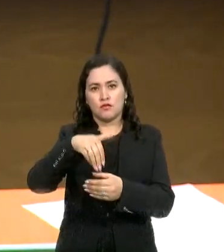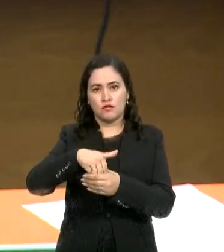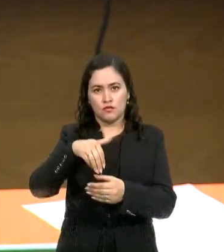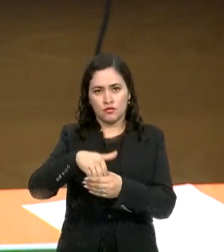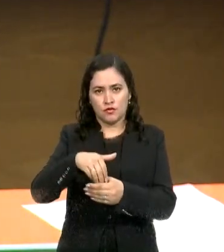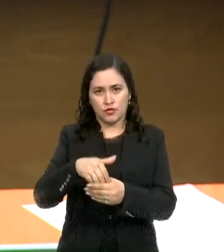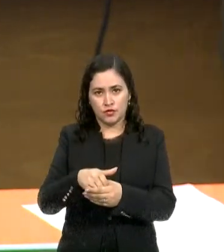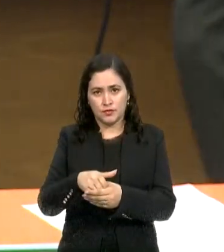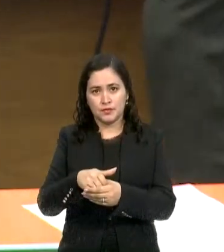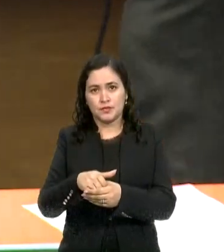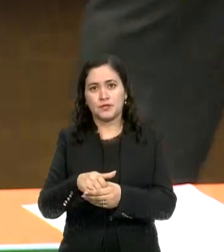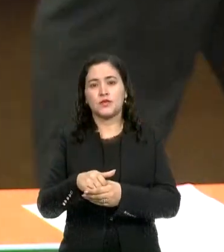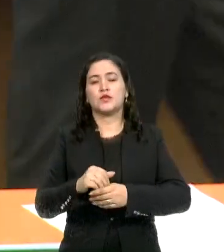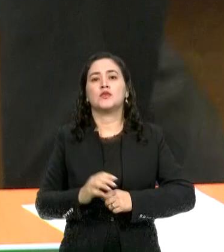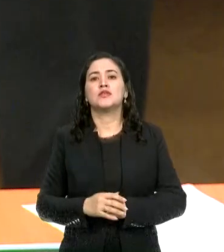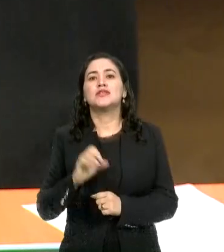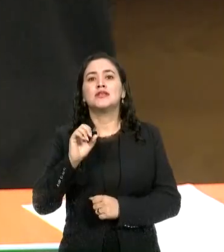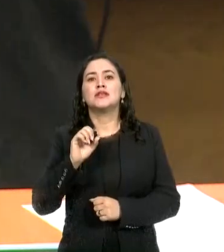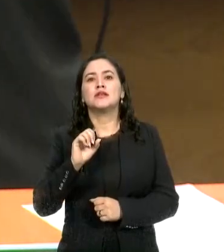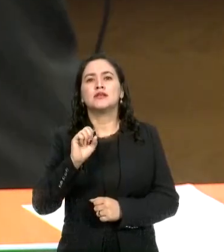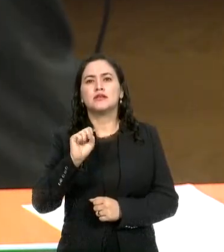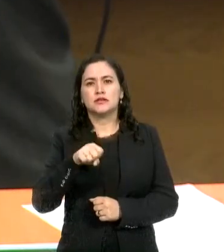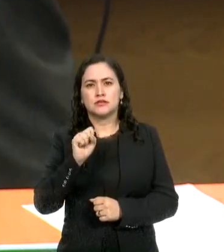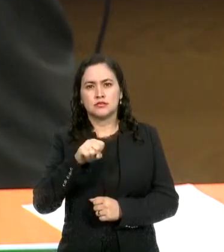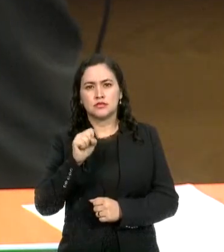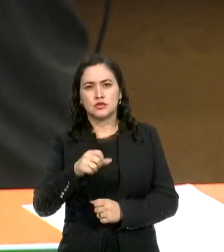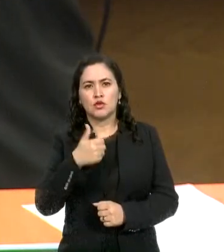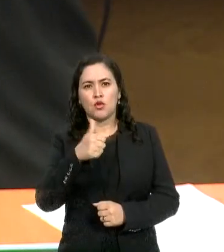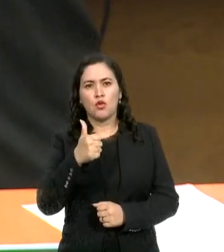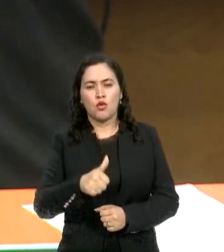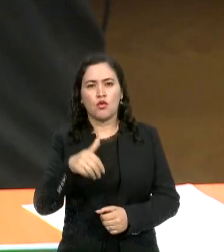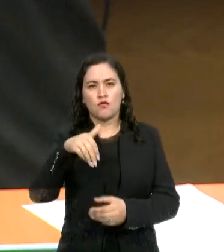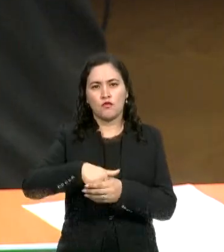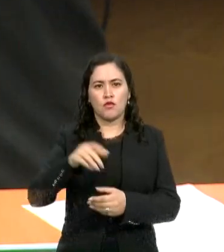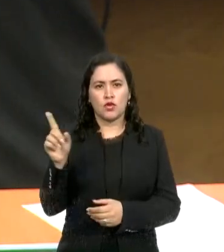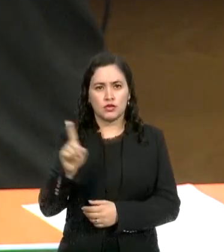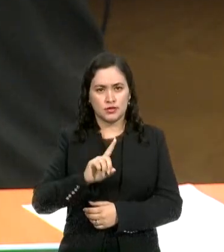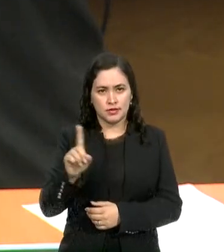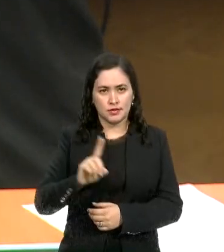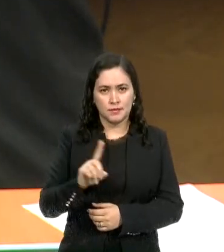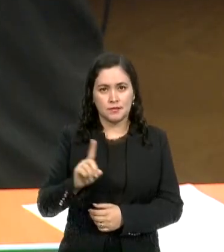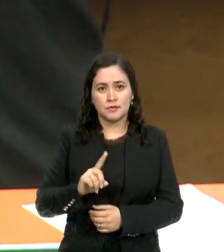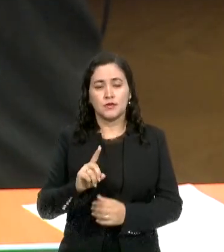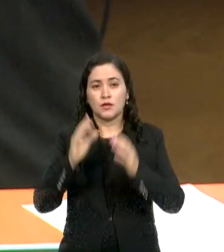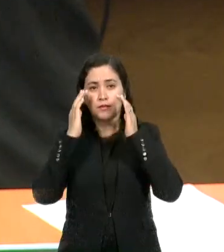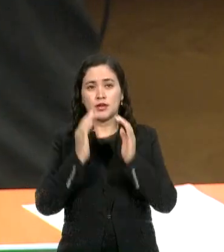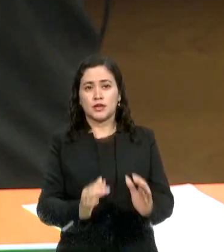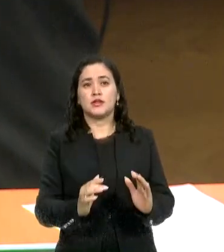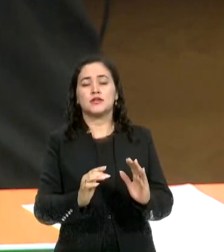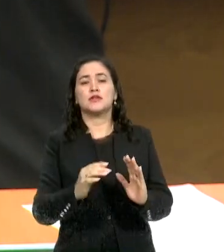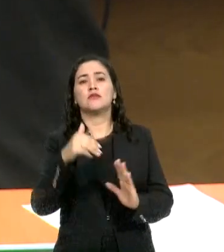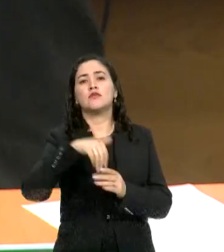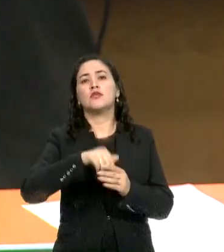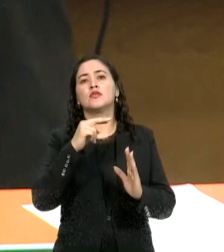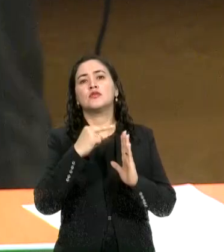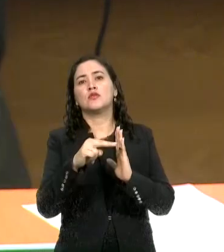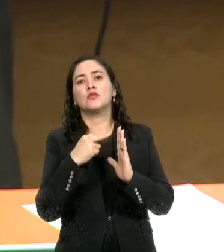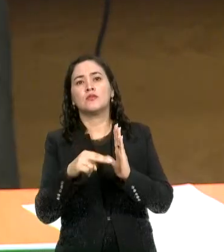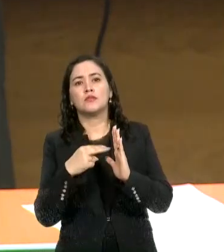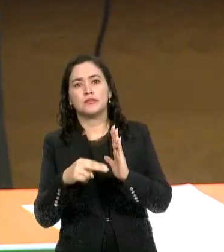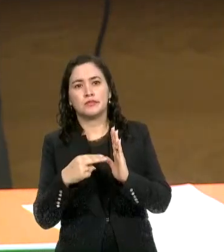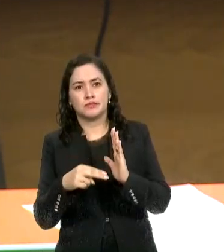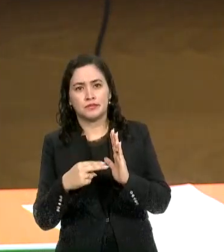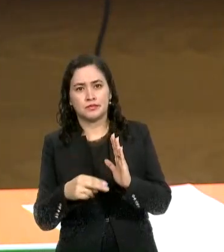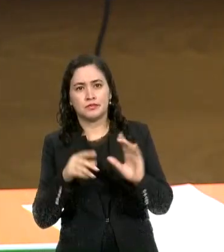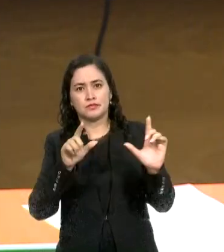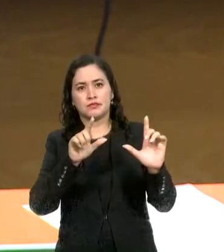Neto, comparecer à CCJ pela rejeição e os atos totais aos projetos. 259, deputada Detinha.